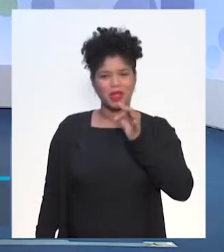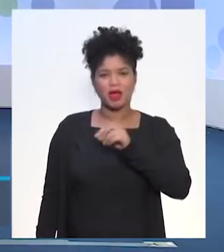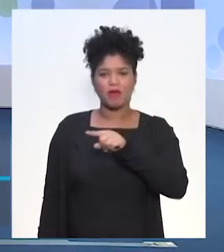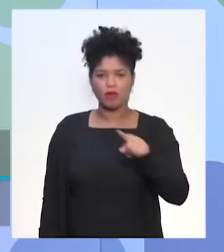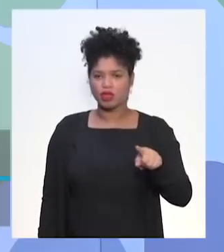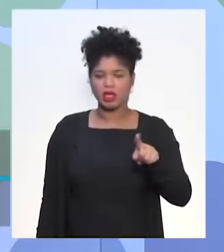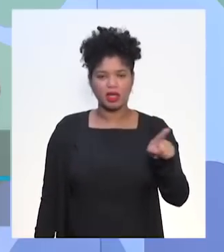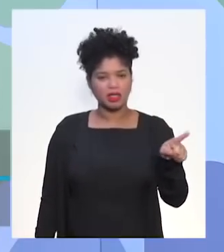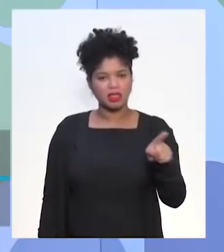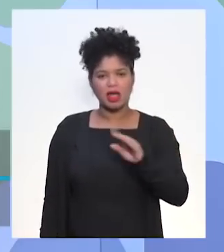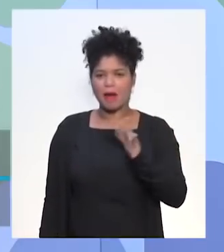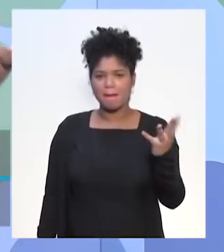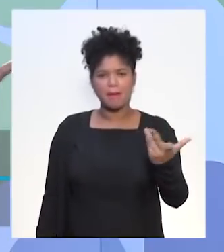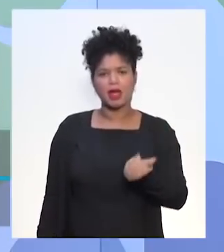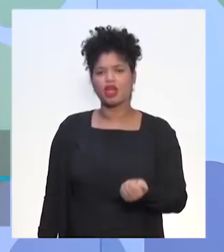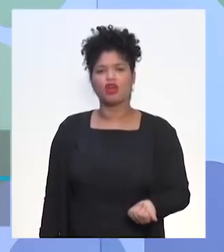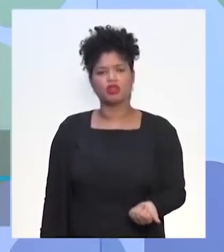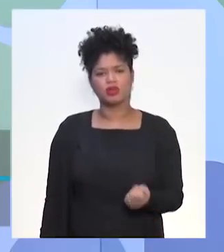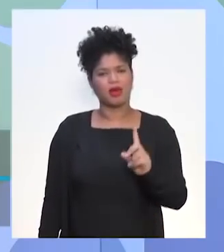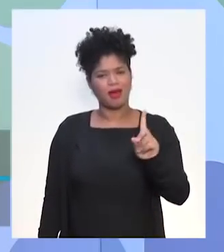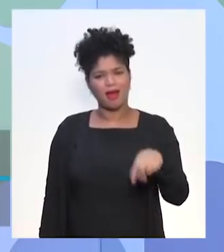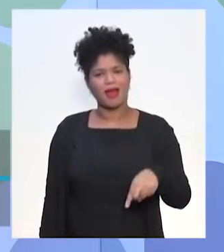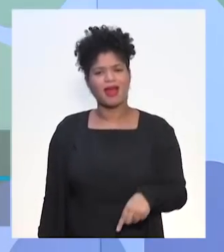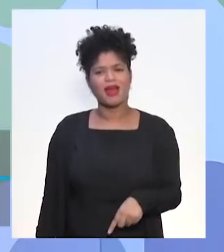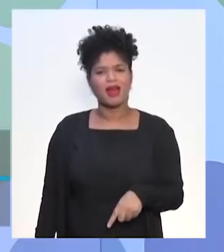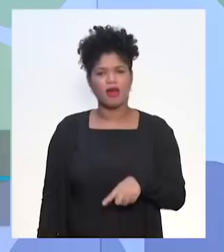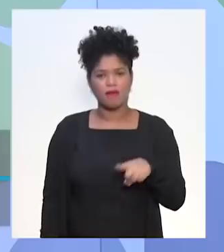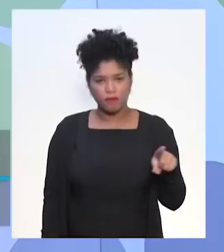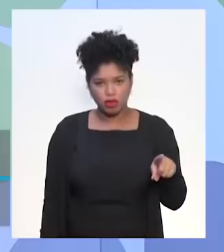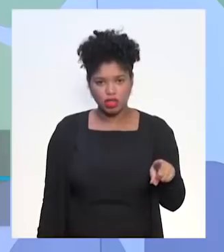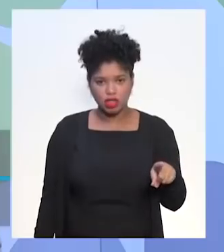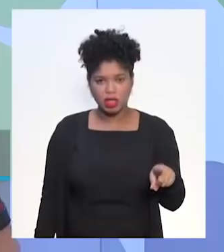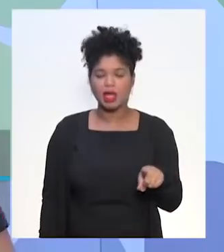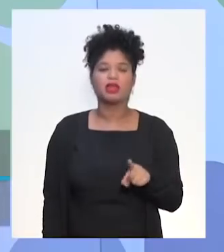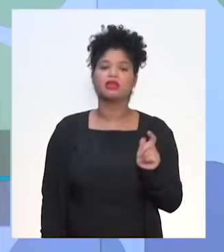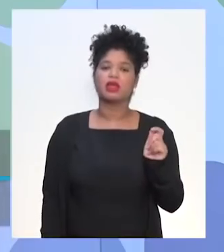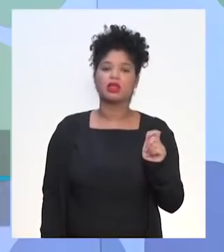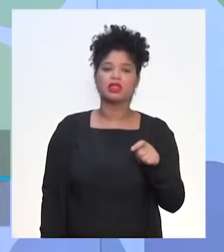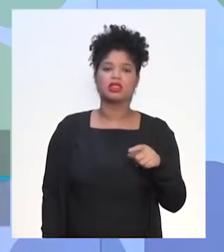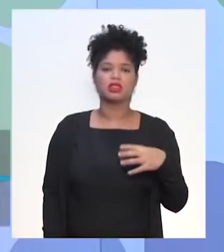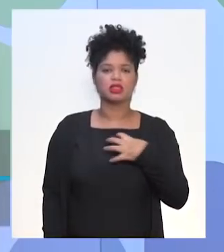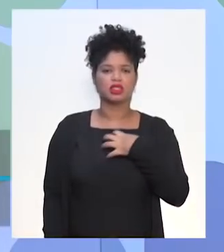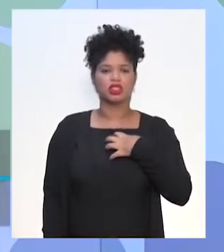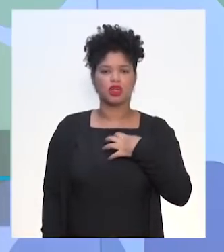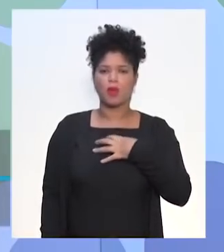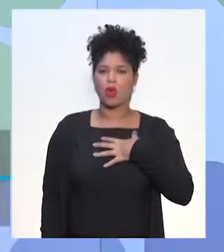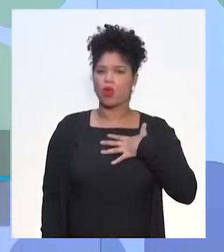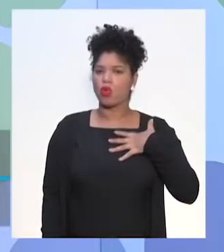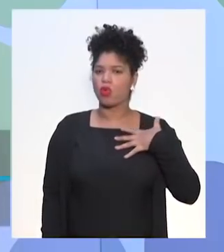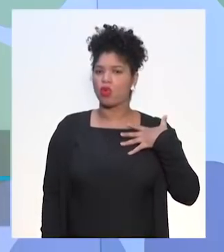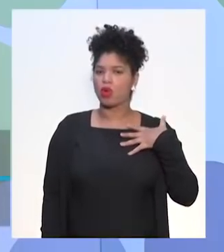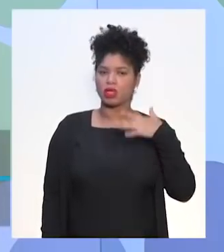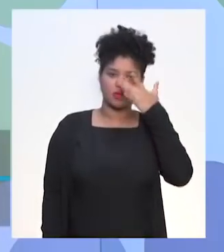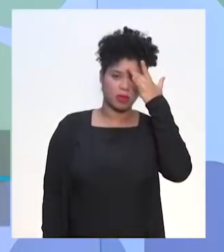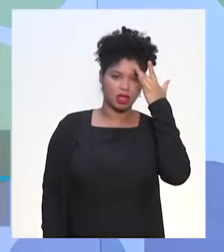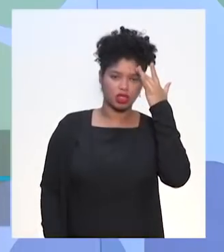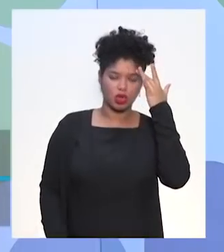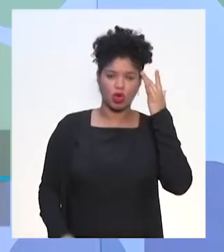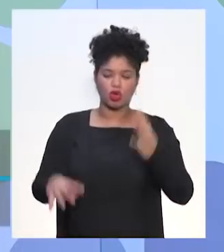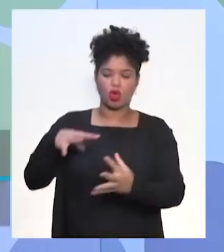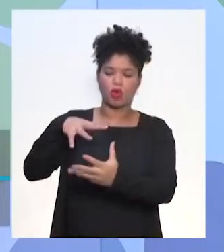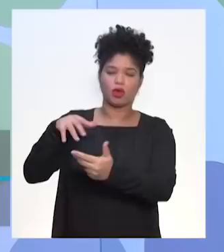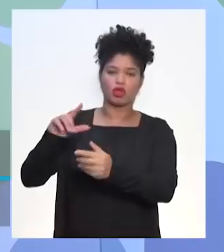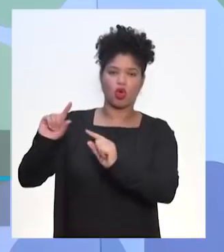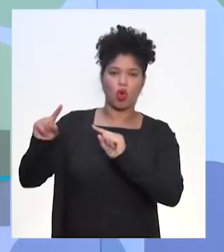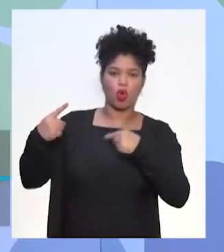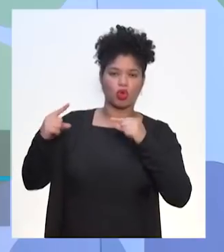são incríveis, vocês são maravilhosos, vocês, na verdade, tinham que ter orgulho de ser alemães, o mundo está contra nós. E aí, quando